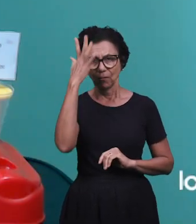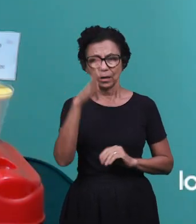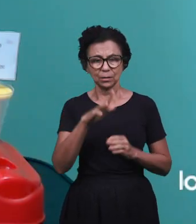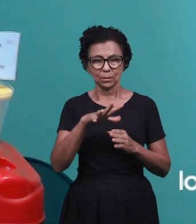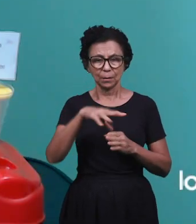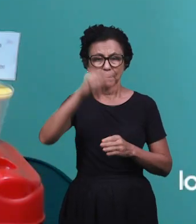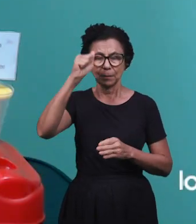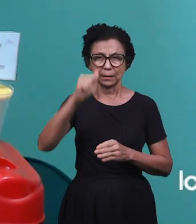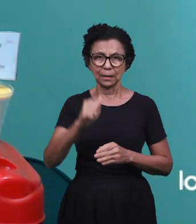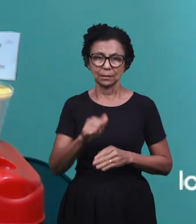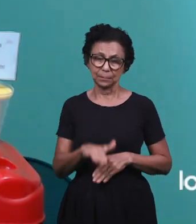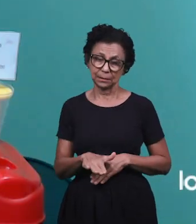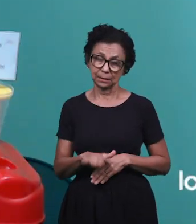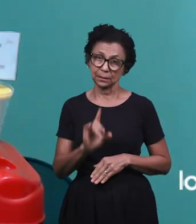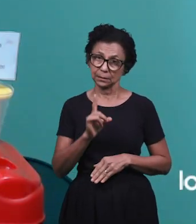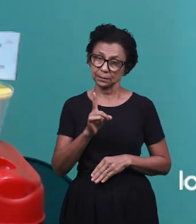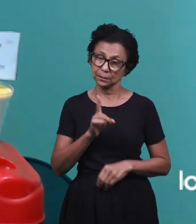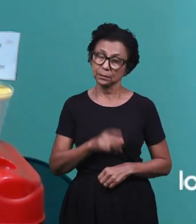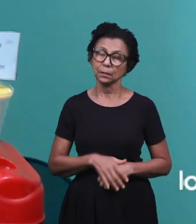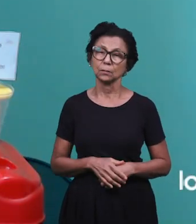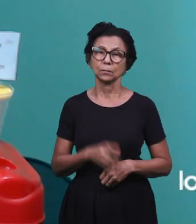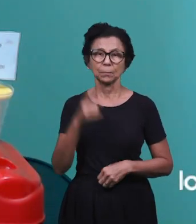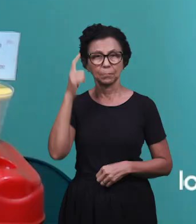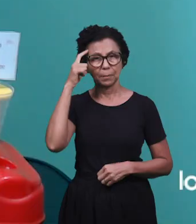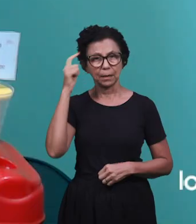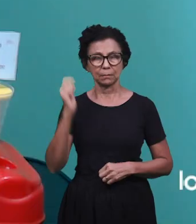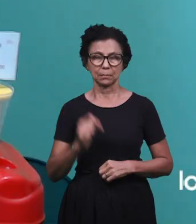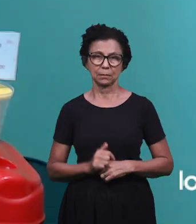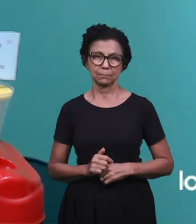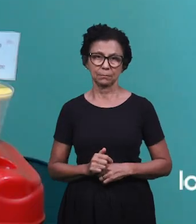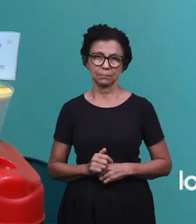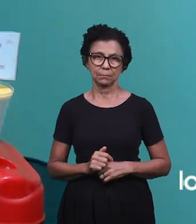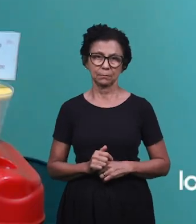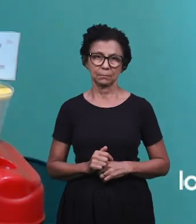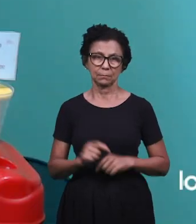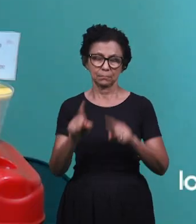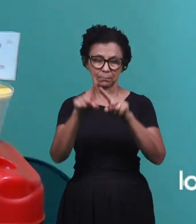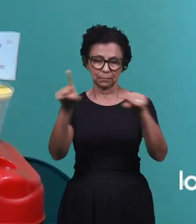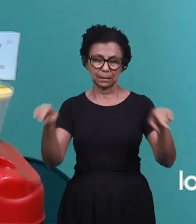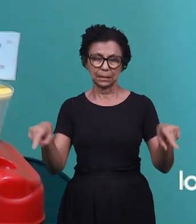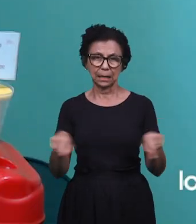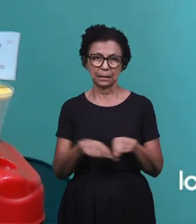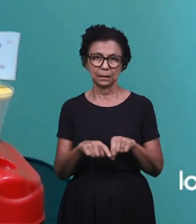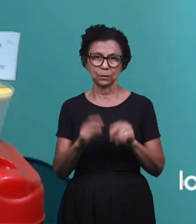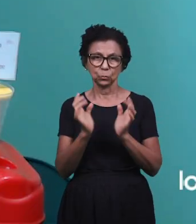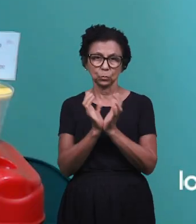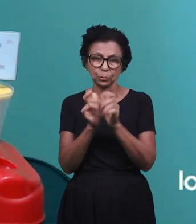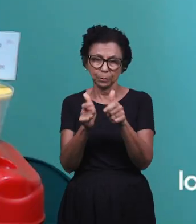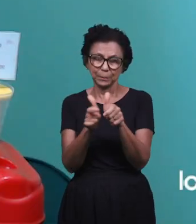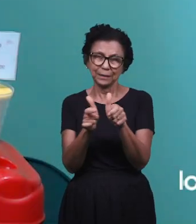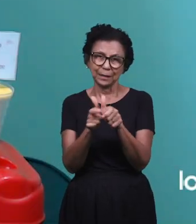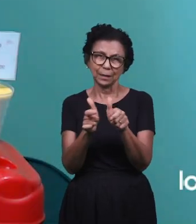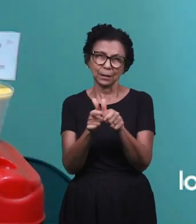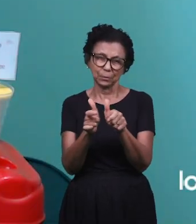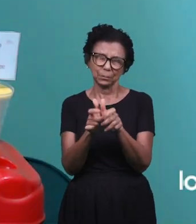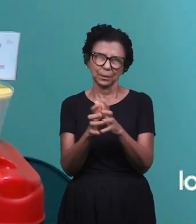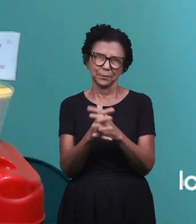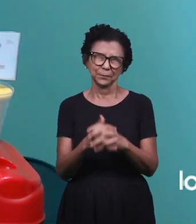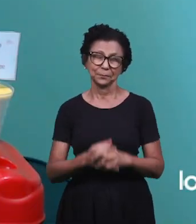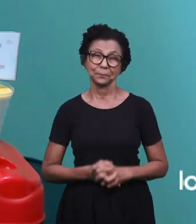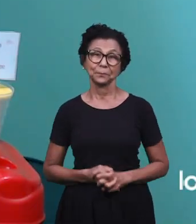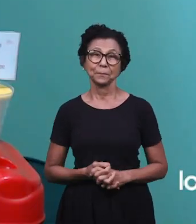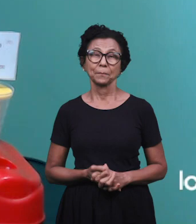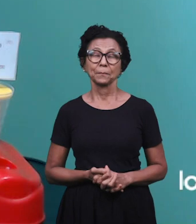aqui é pequeno, né? Nós estamos pensando numa sala com poucas crianças, um número mais numeroso